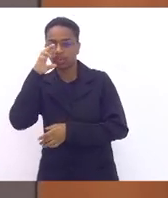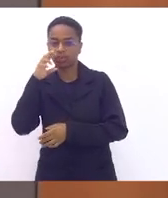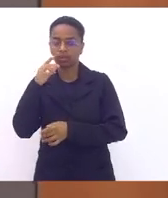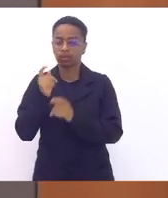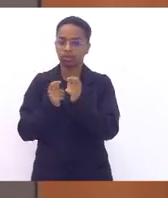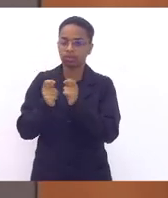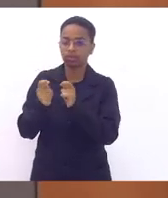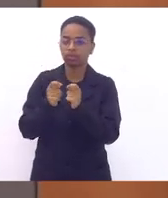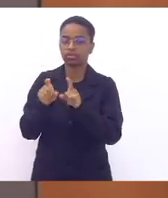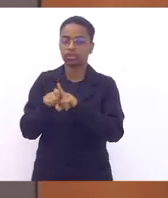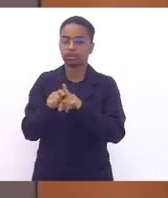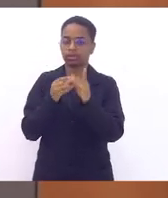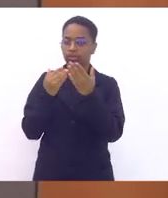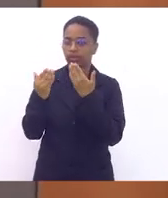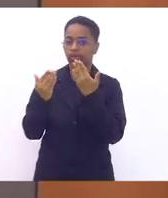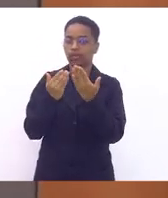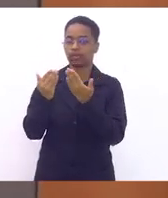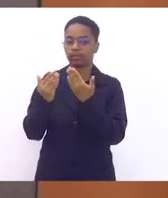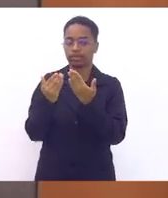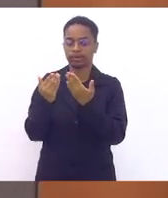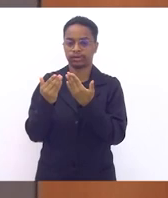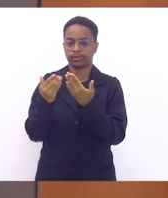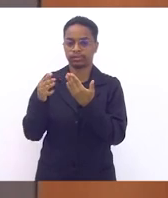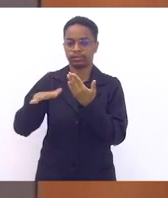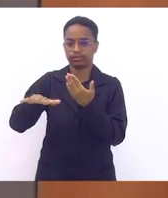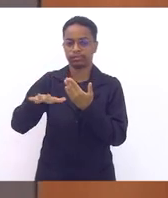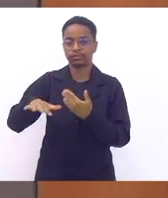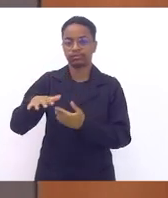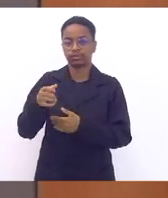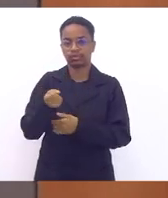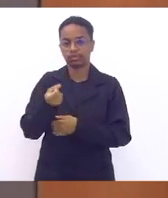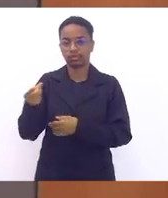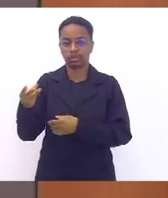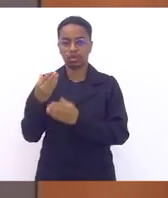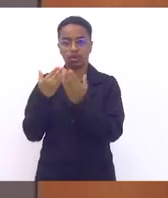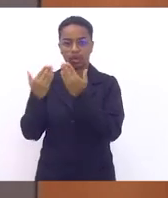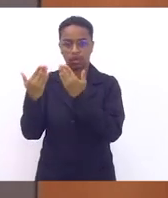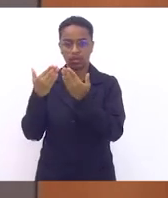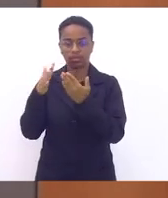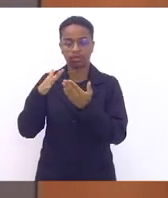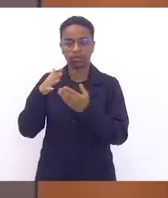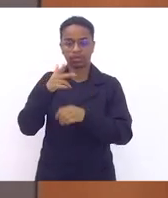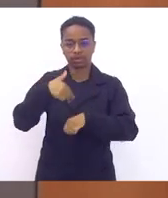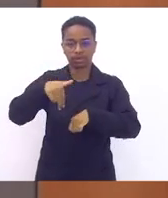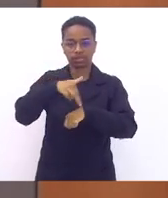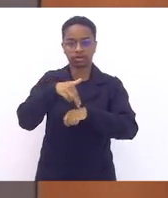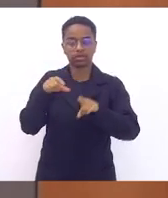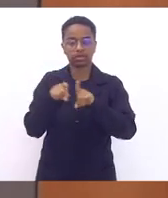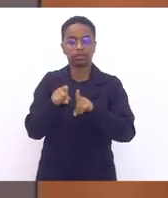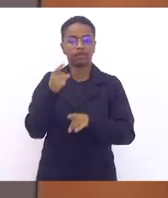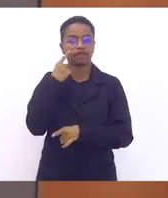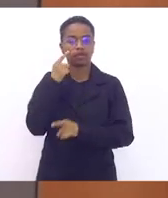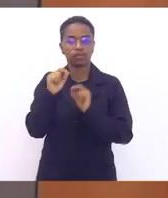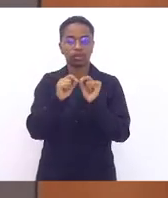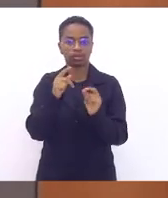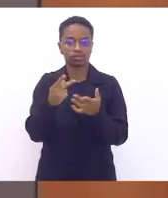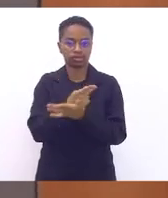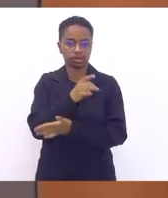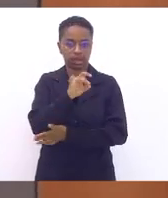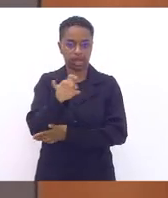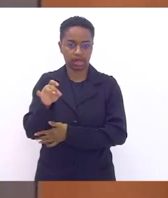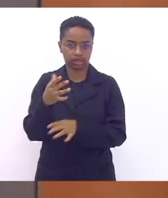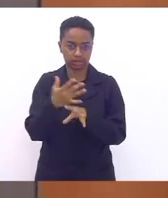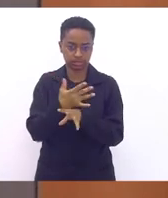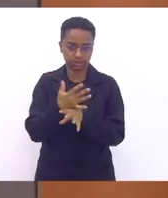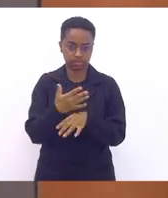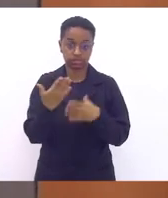comparar esses indicadores, então, com o nível nacional e ver o que estava acontecendo no município. Então, esses